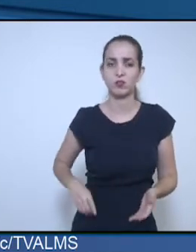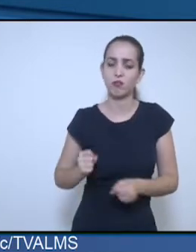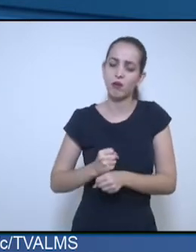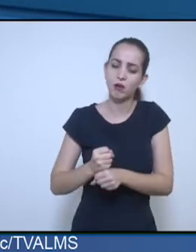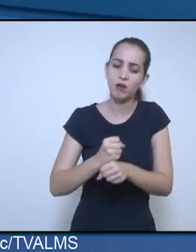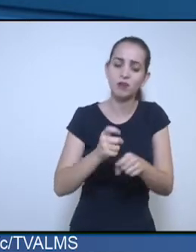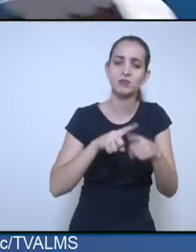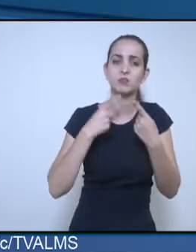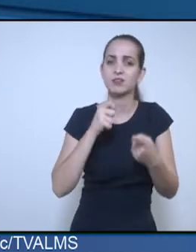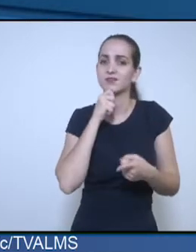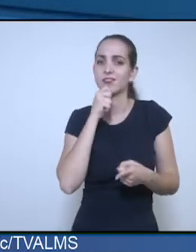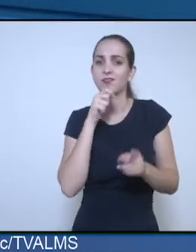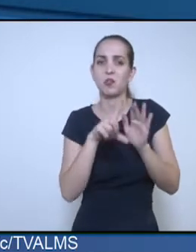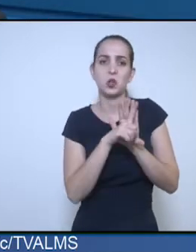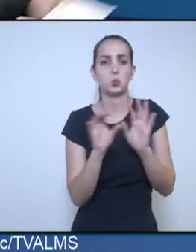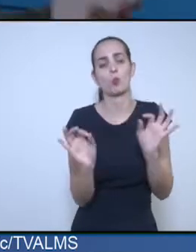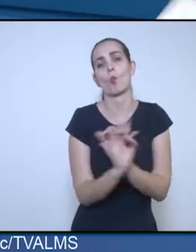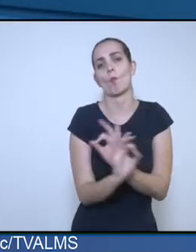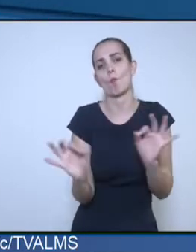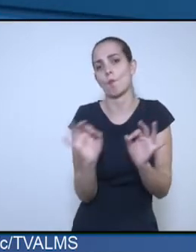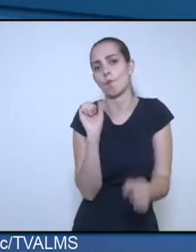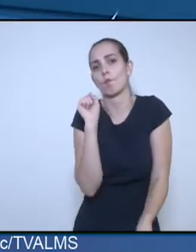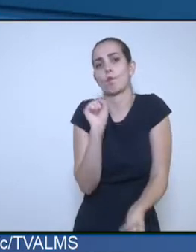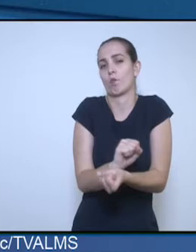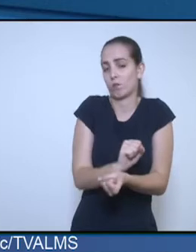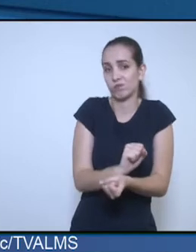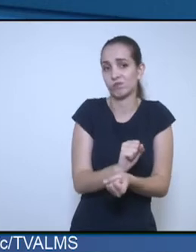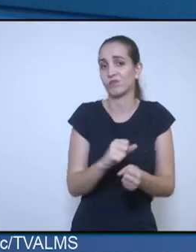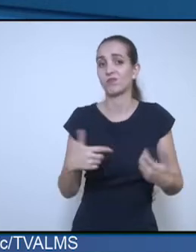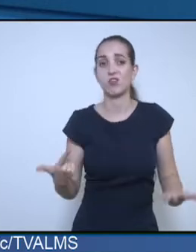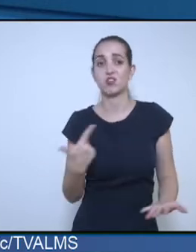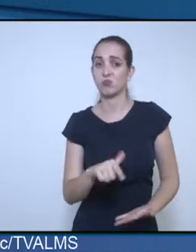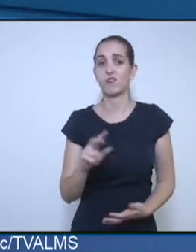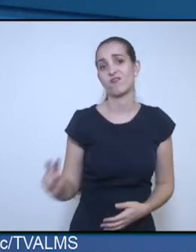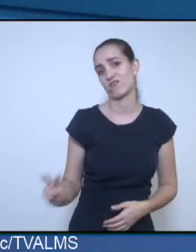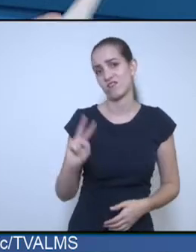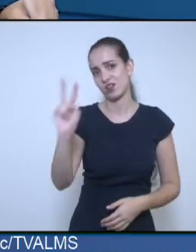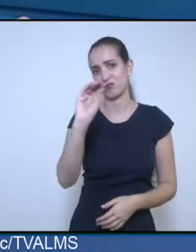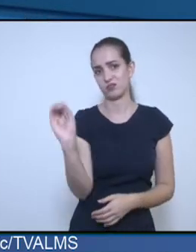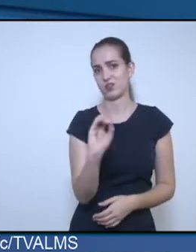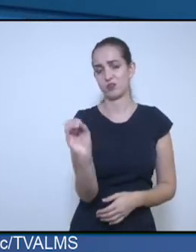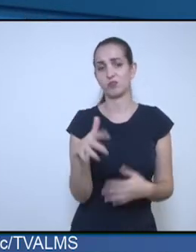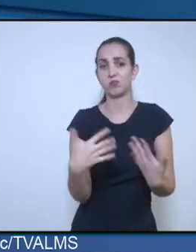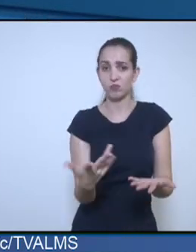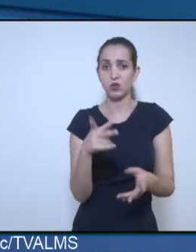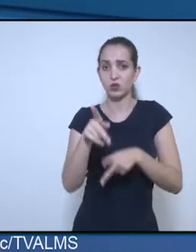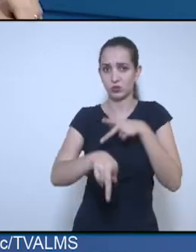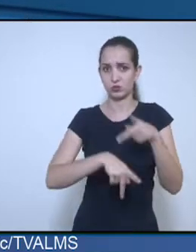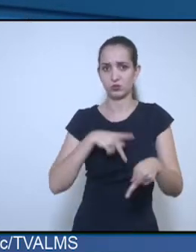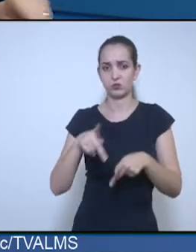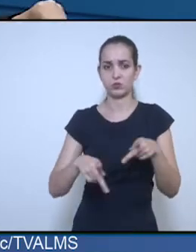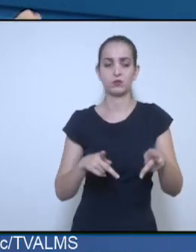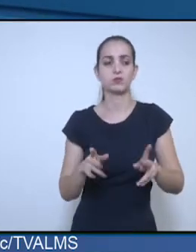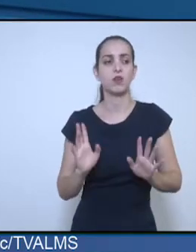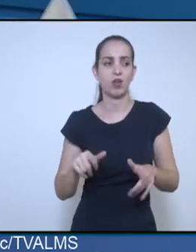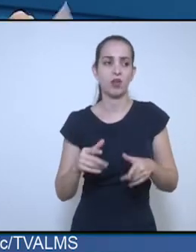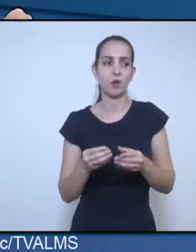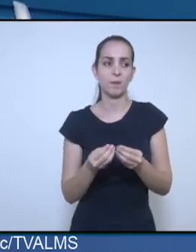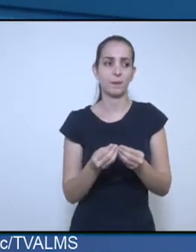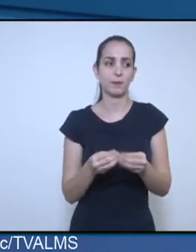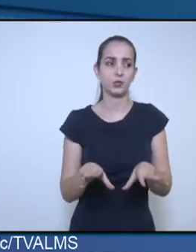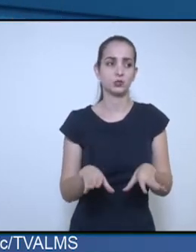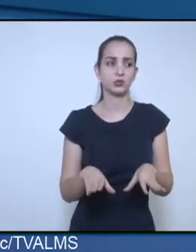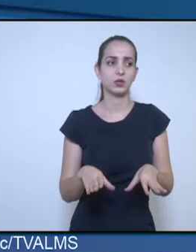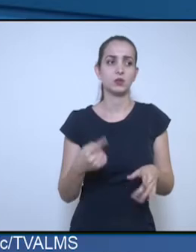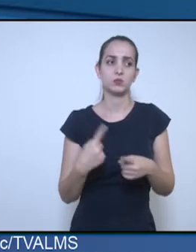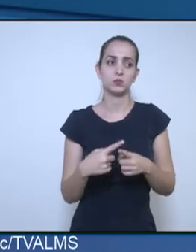fossem inócuas e realmente sem valor algum. E a população é prejudicada porque